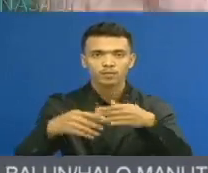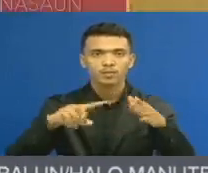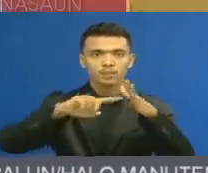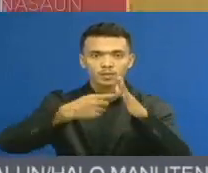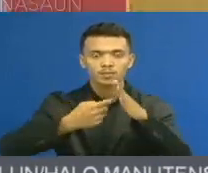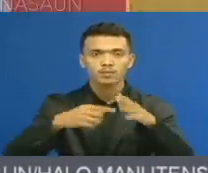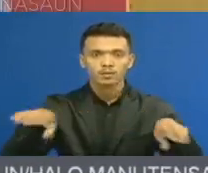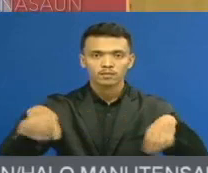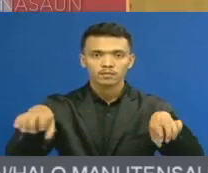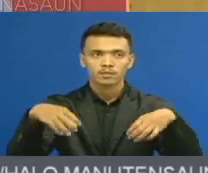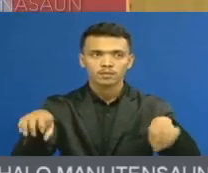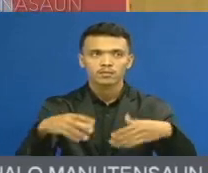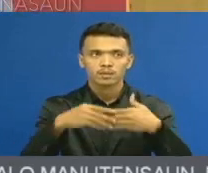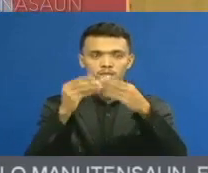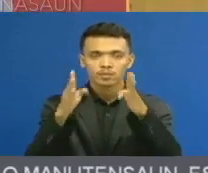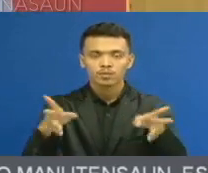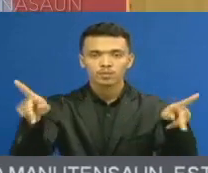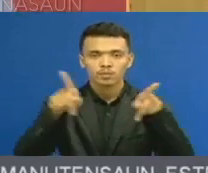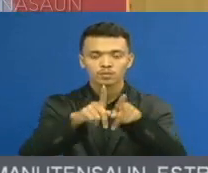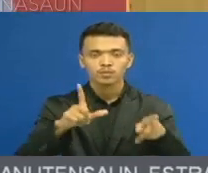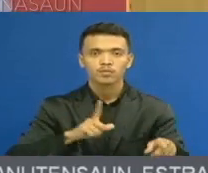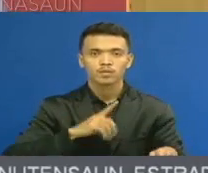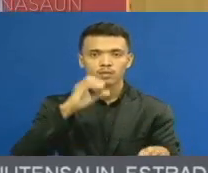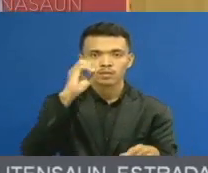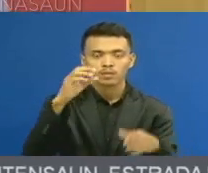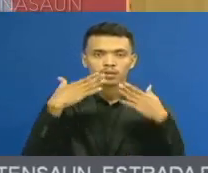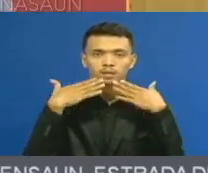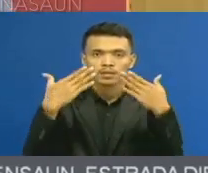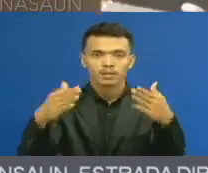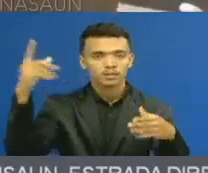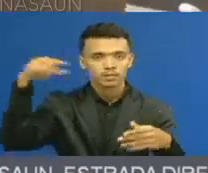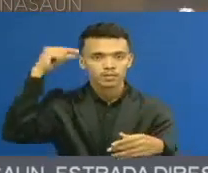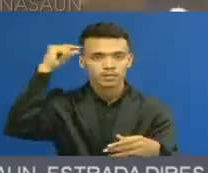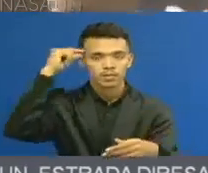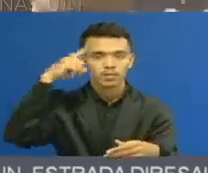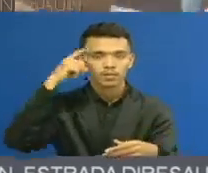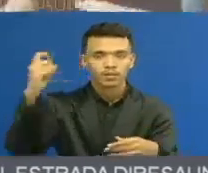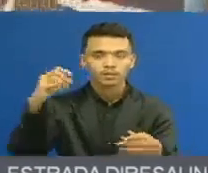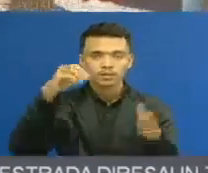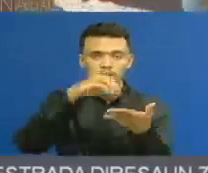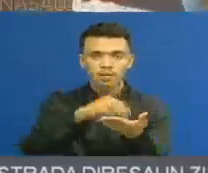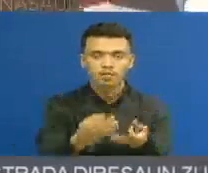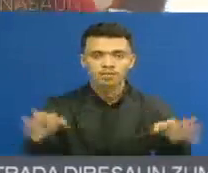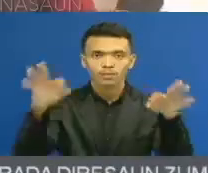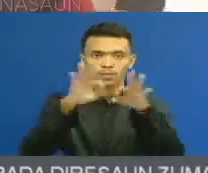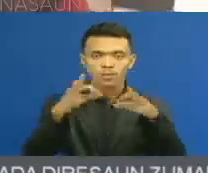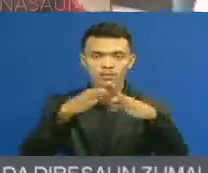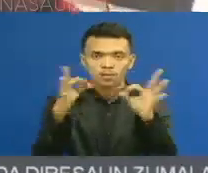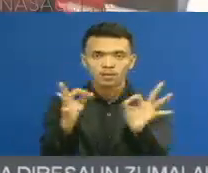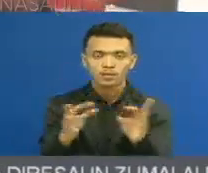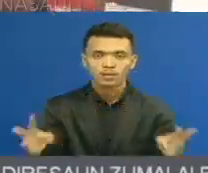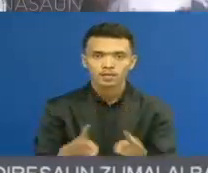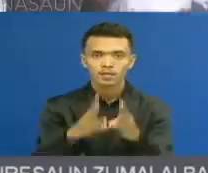ona. Administrador posto Laclo Abilio da Cunha agradece ao governo também a prioridade para a reabilitação estrada de